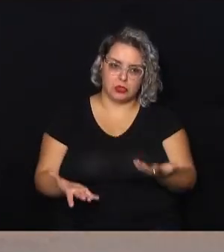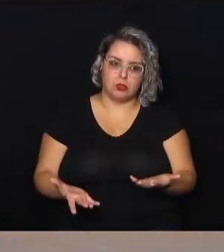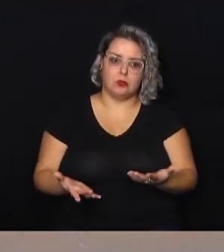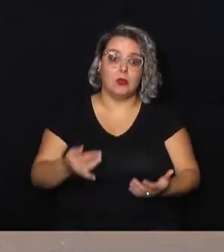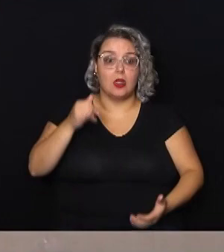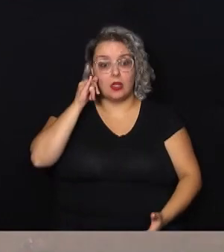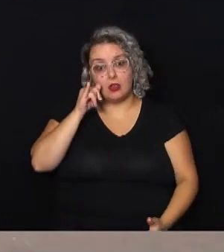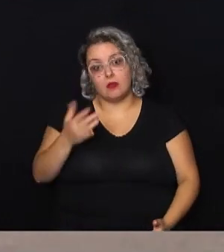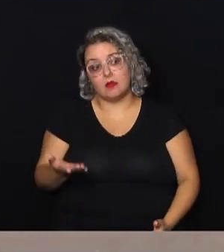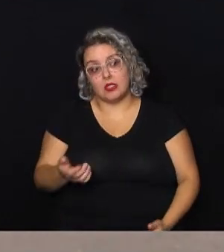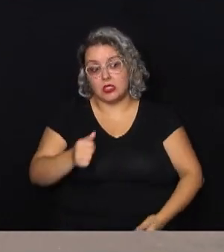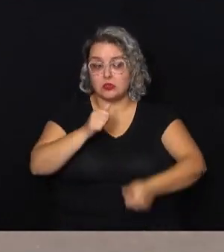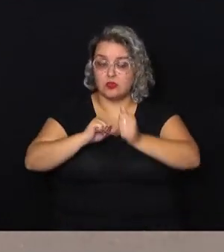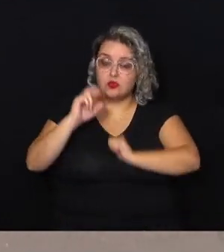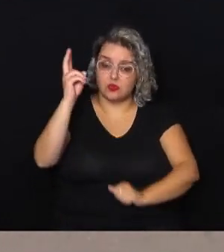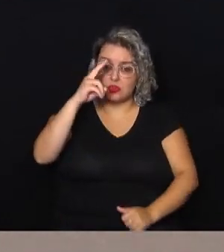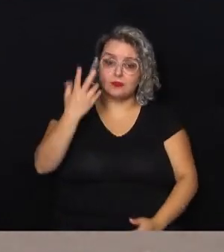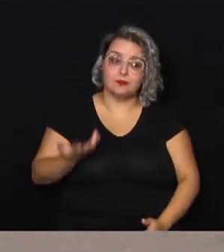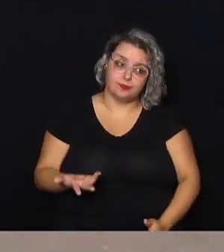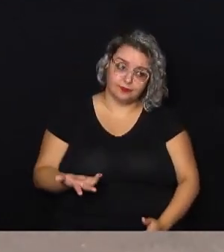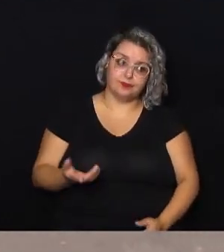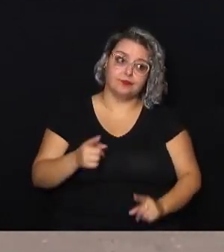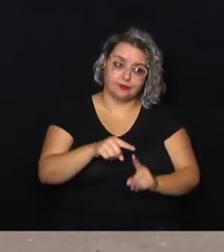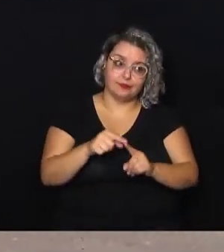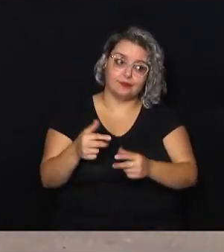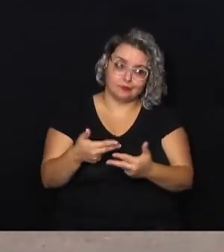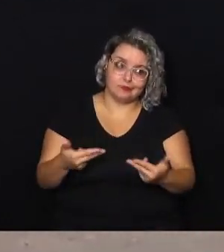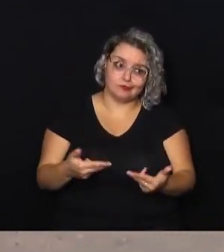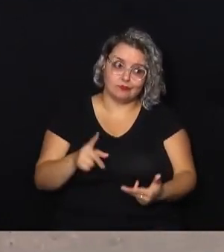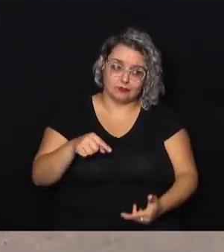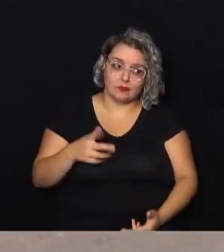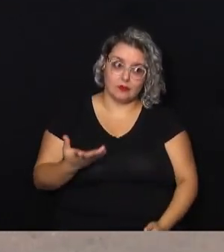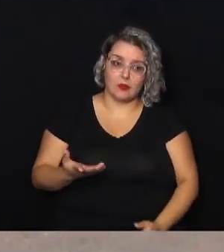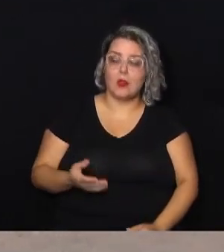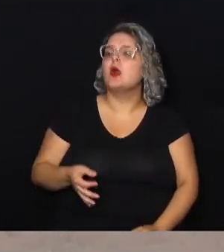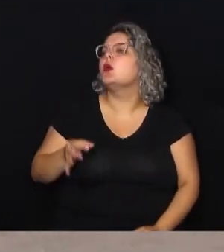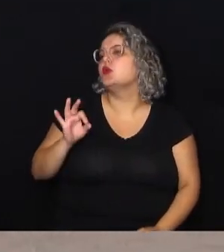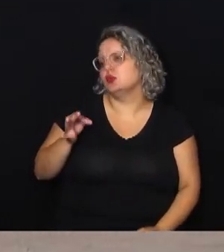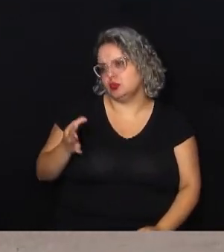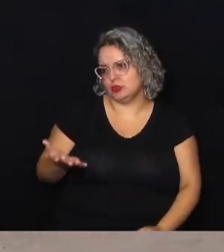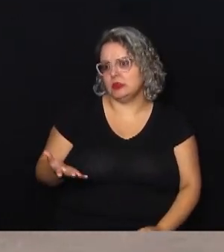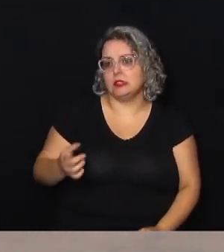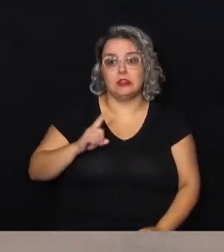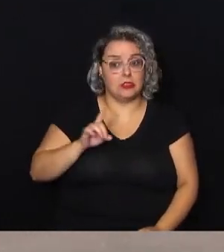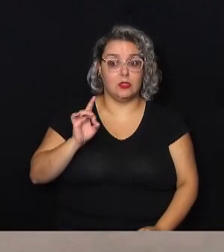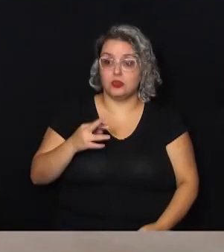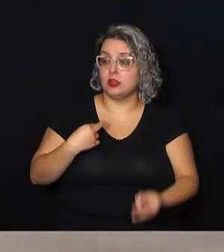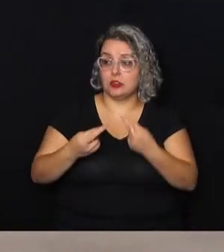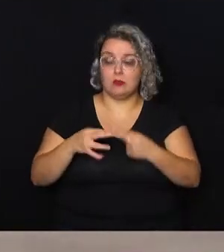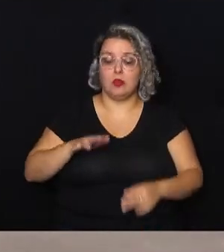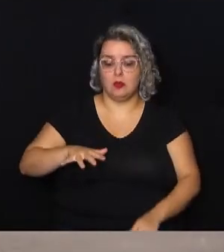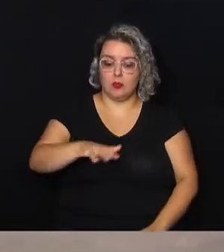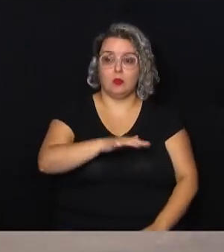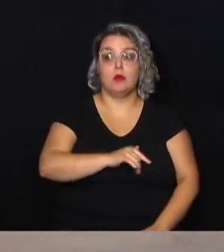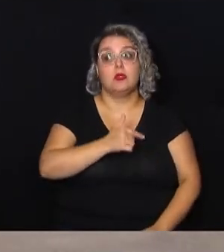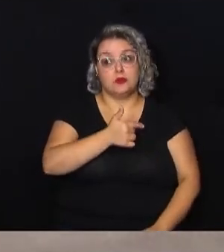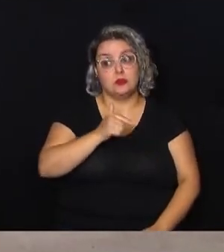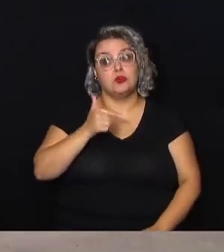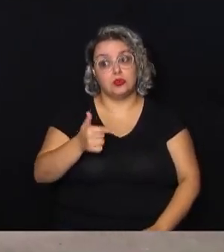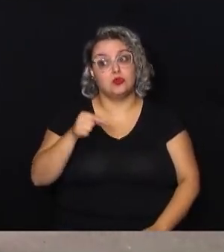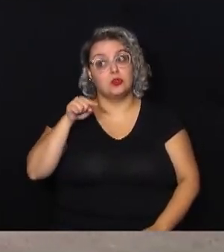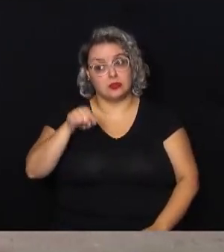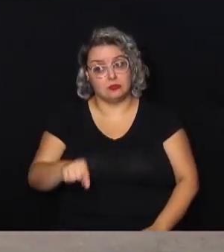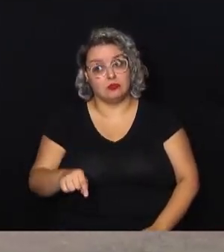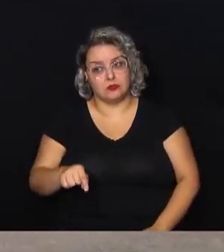evite embriaguez, não é? Esse tipo de coisa, né, tenente? Não, com certeza, né? Não só nas rodovias da região, mas nos 22 mil quilômetros de